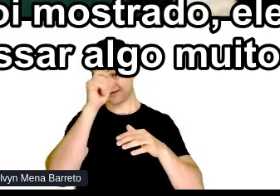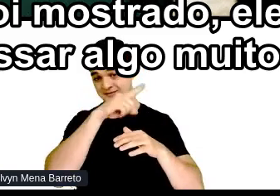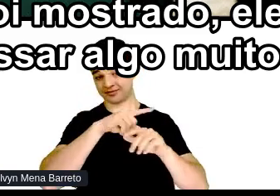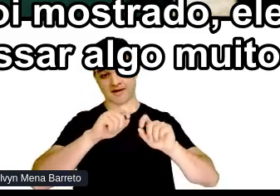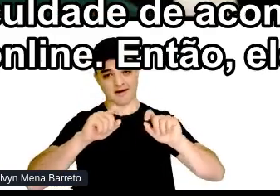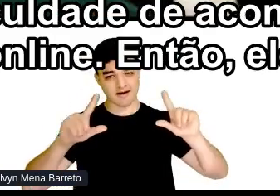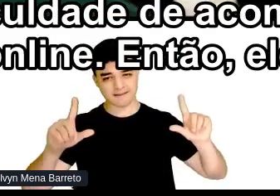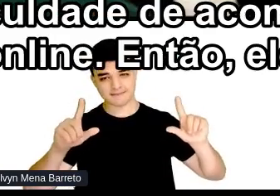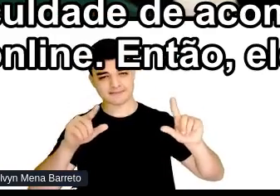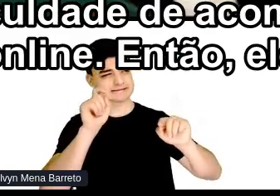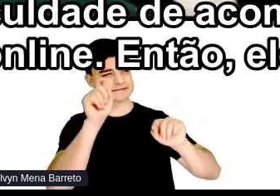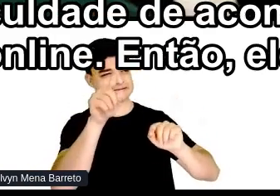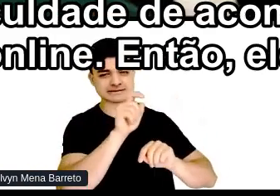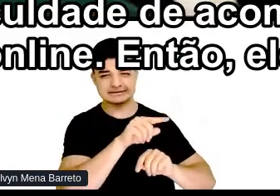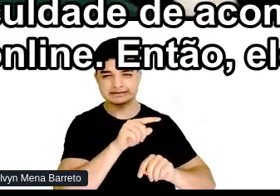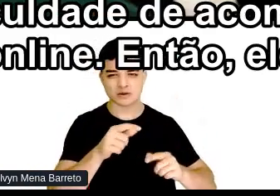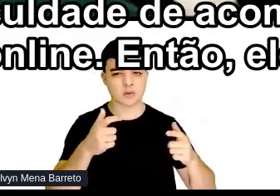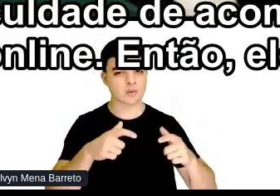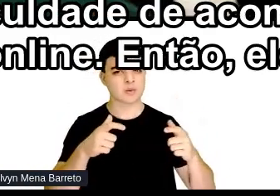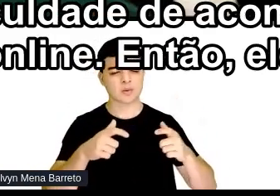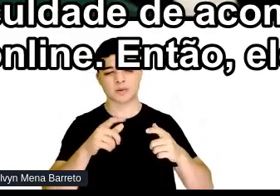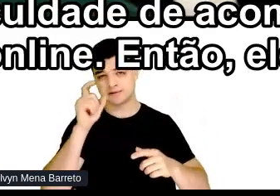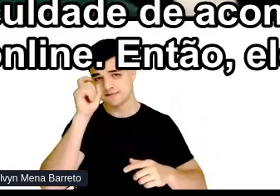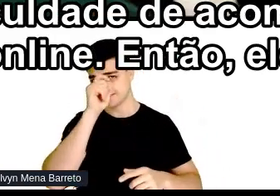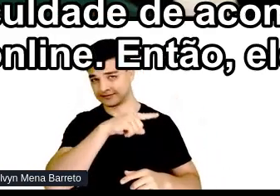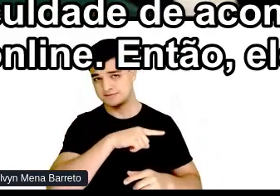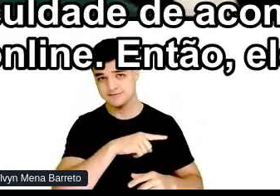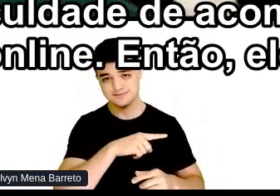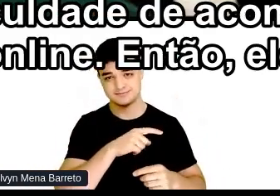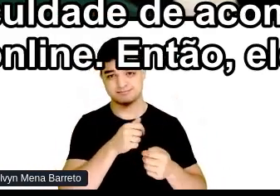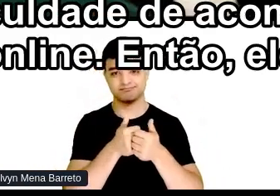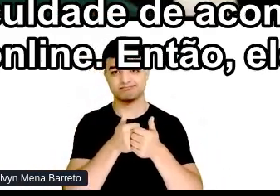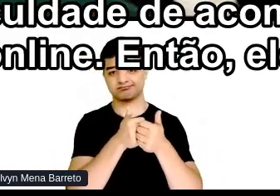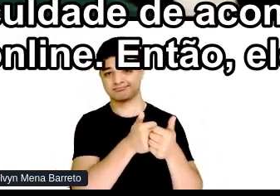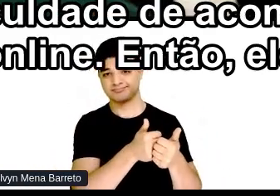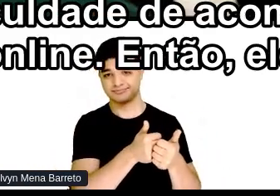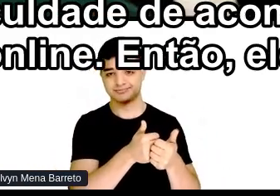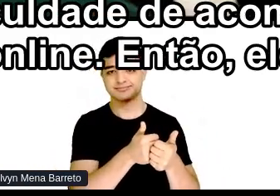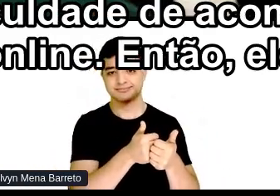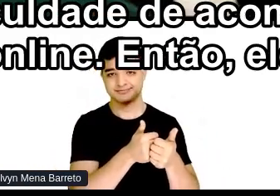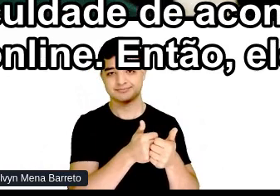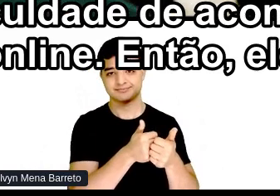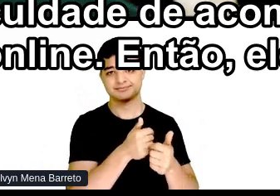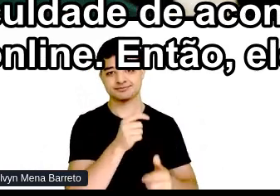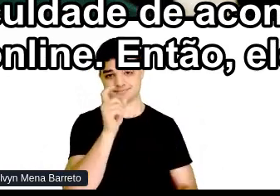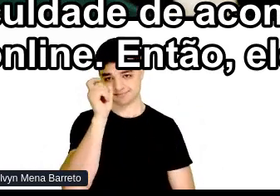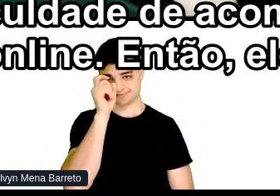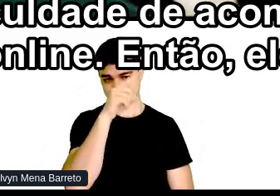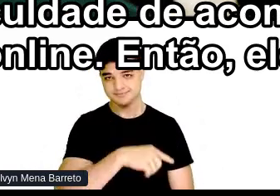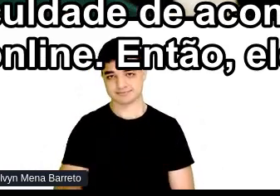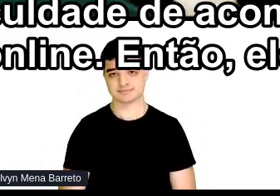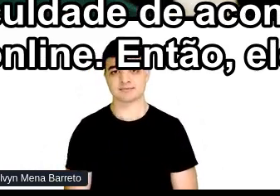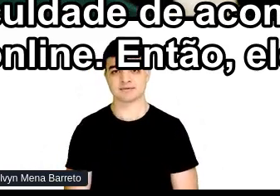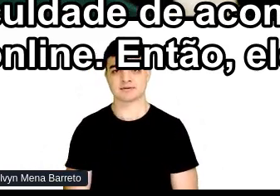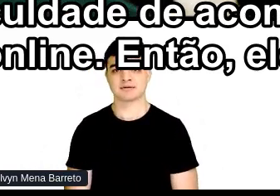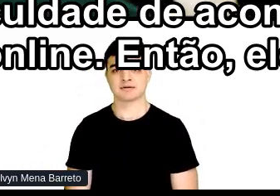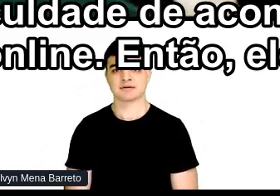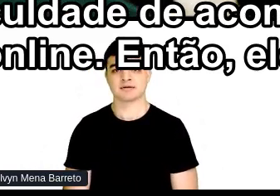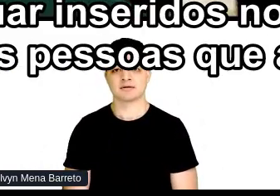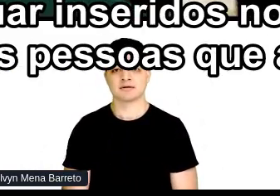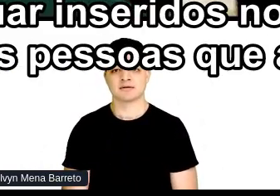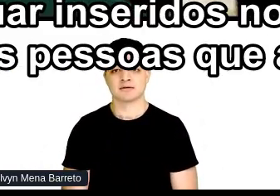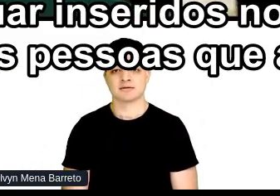deles por eles já terem esse contexto no trabalho. Só que 15% dos entrevistados eles afirmaram que tem uma dificuldade